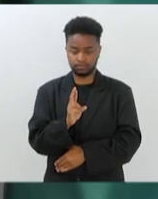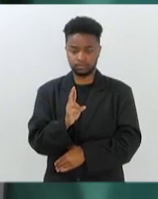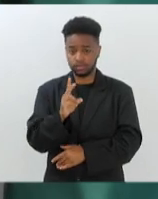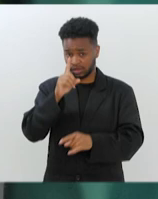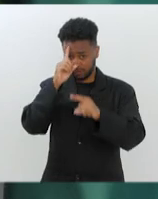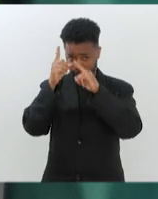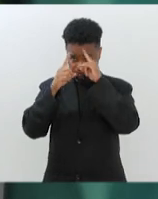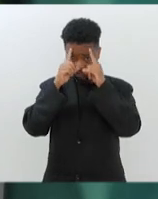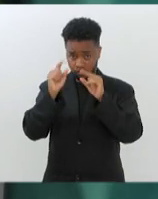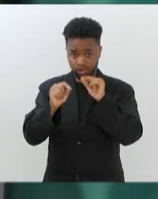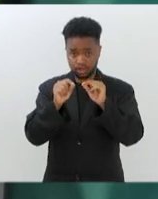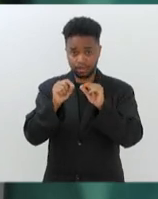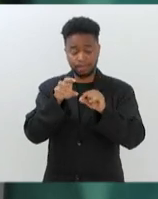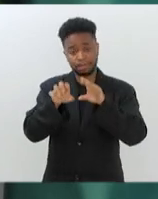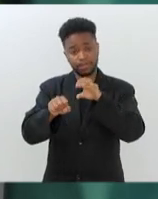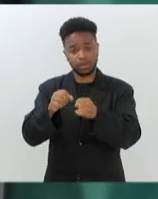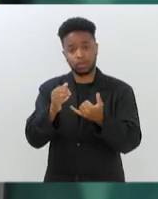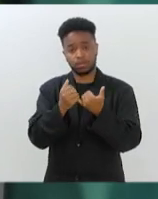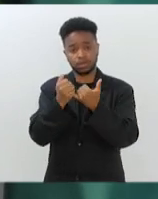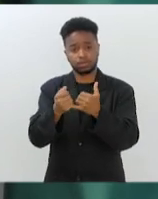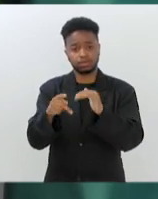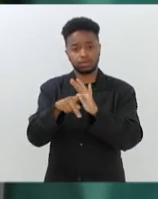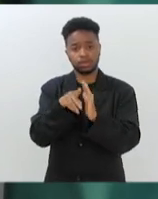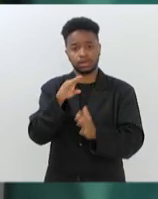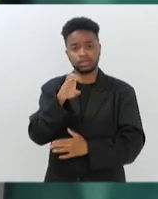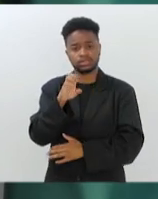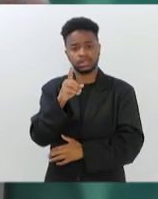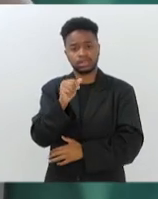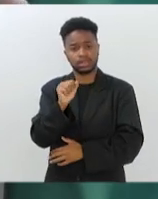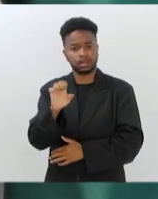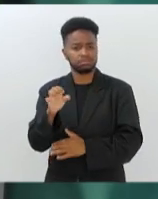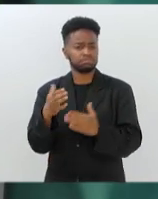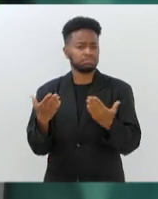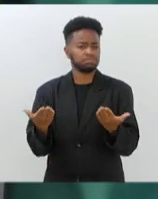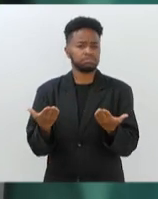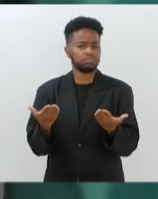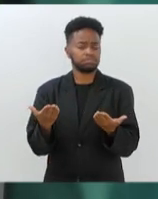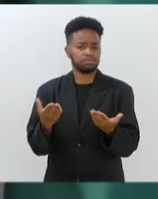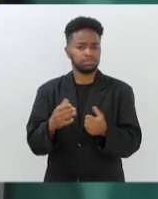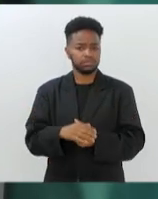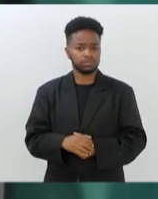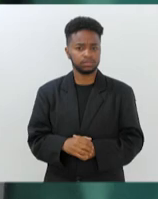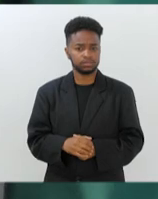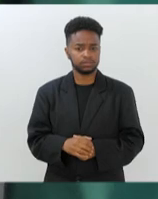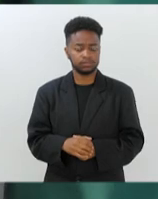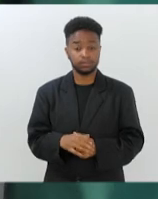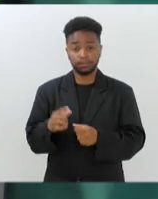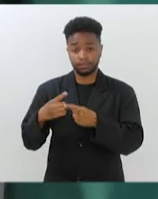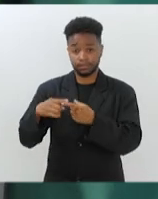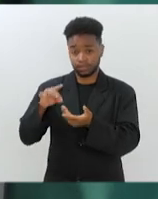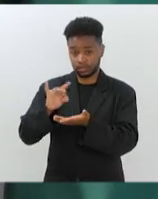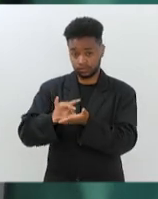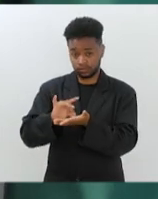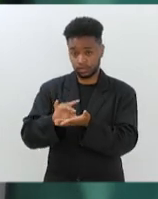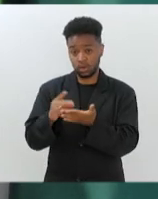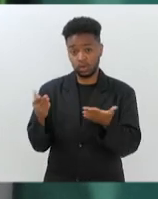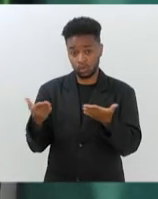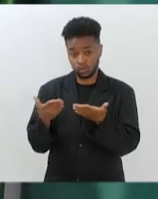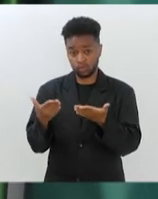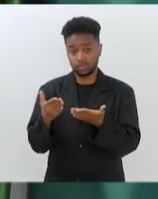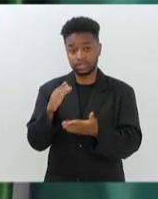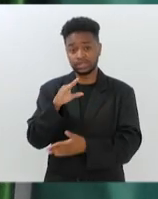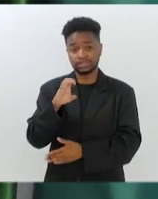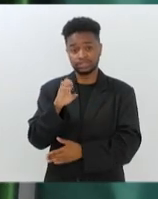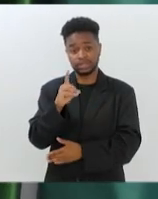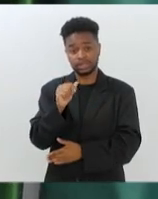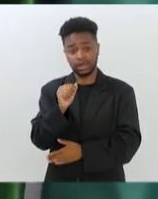da cedai pegando na verdade a ceda hoje usa a sua tubulação para roubar